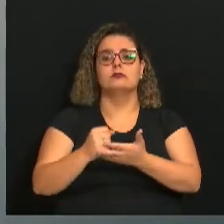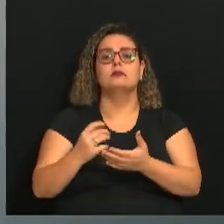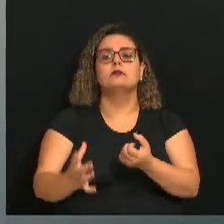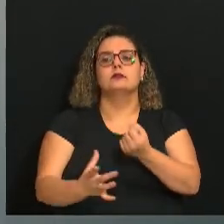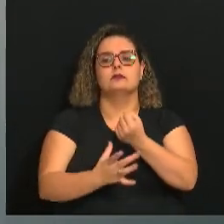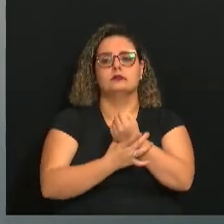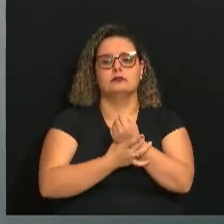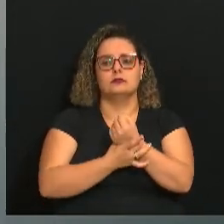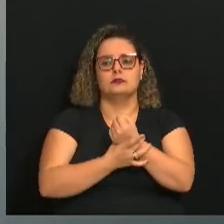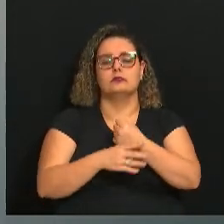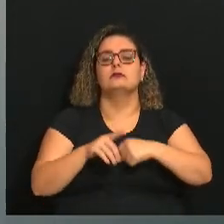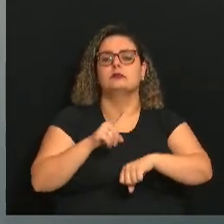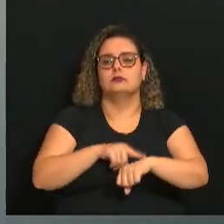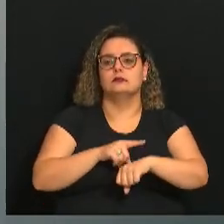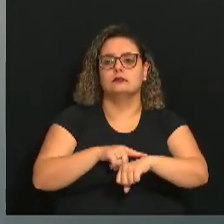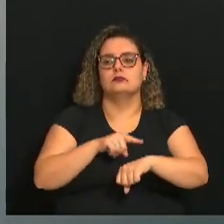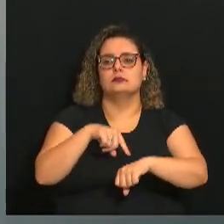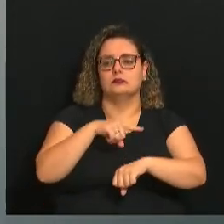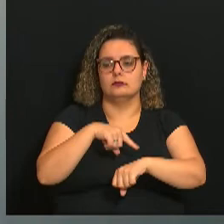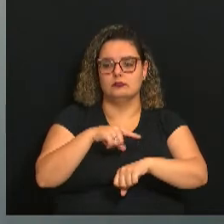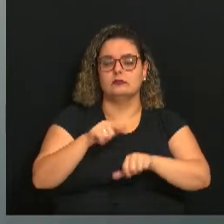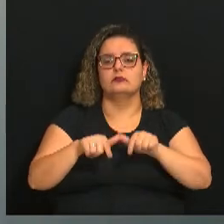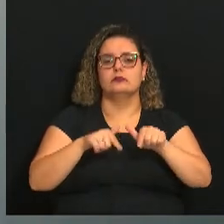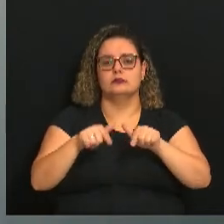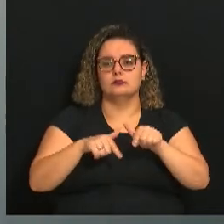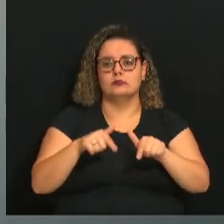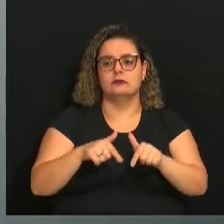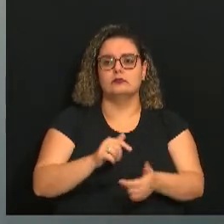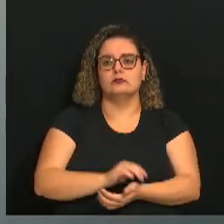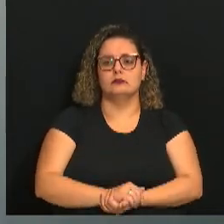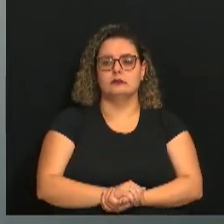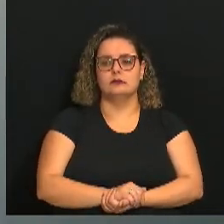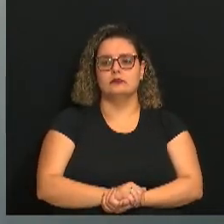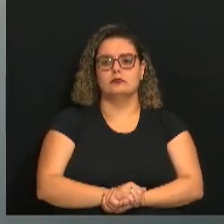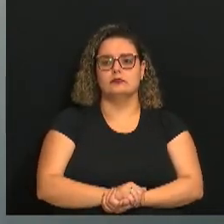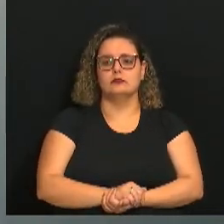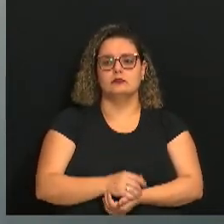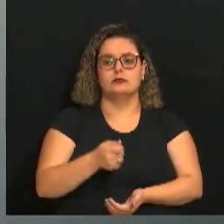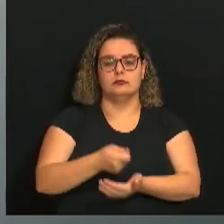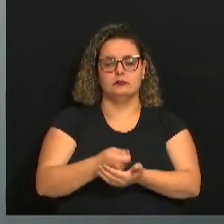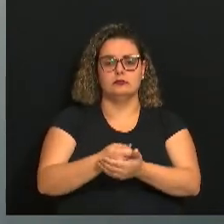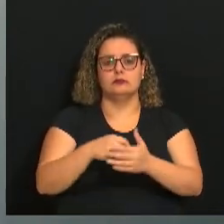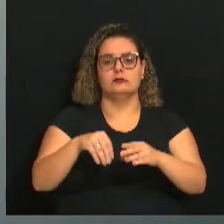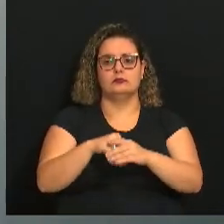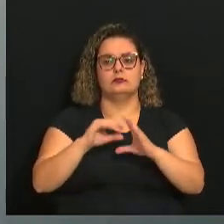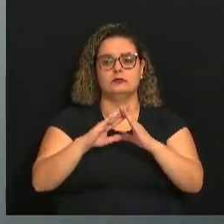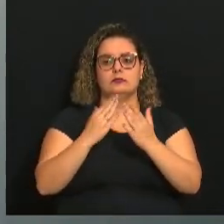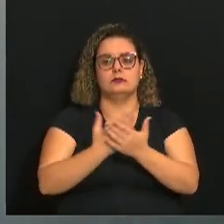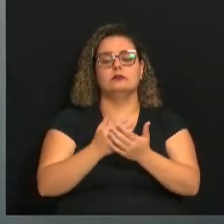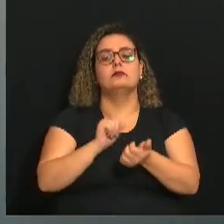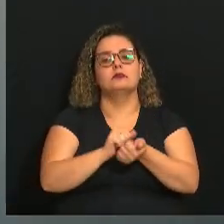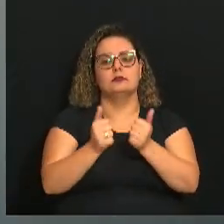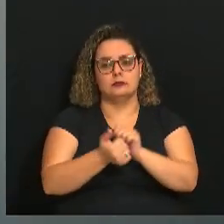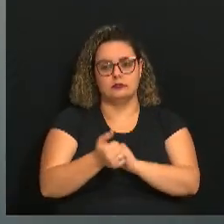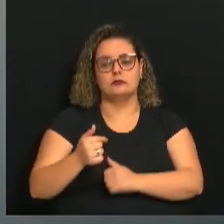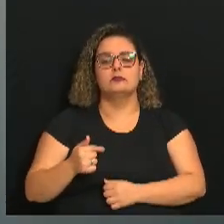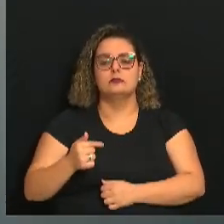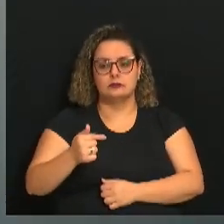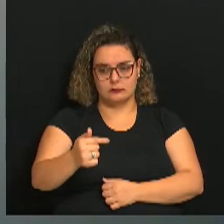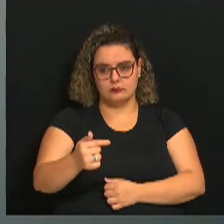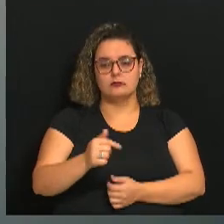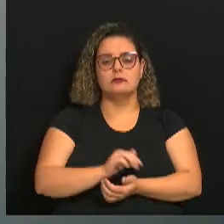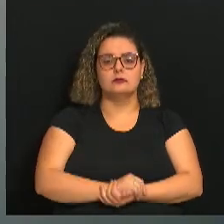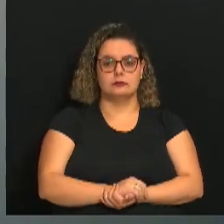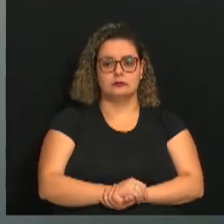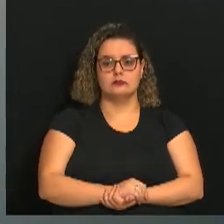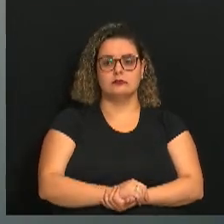pela carga horária que as trabalhadoras da limpeza têm que cumprir nas escolas, que é de 44 semanal. Então, assim,